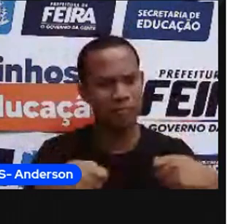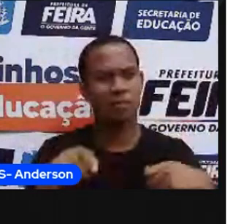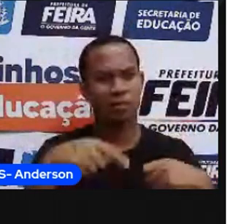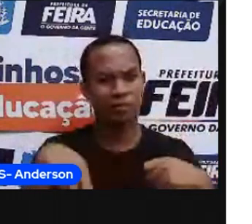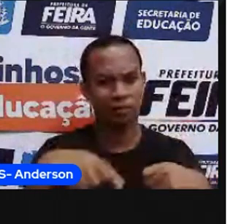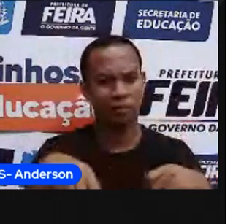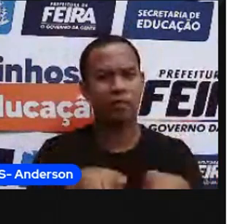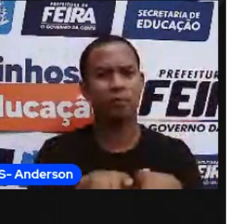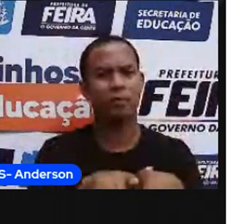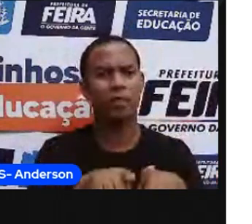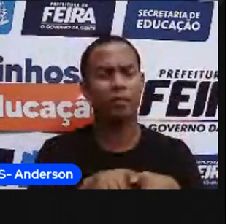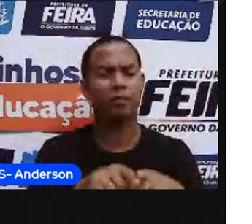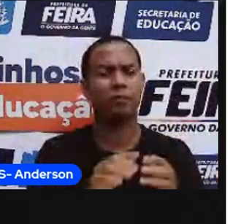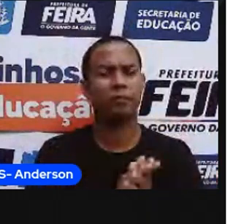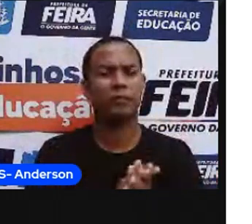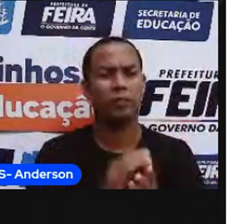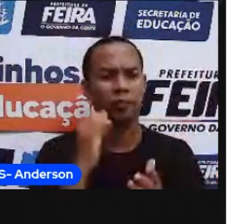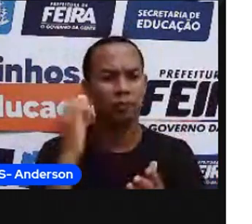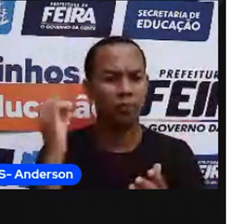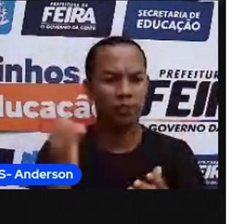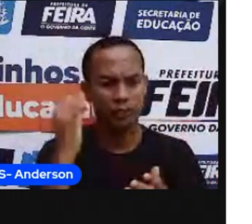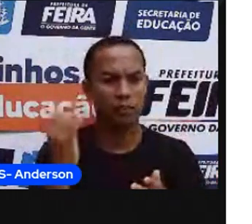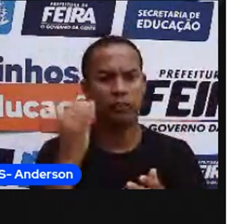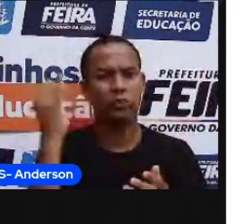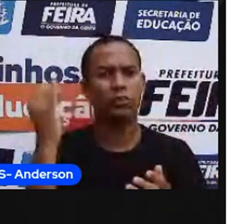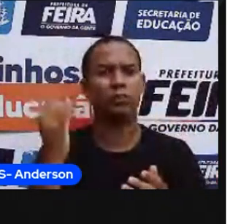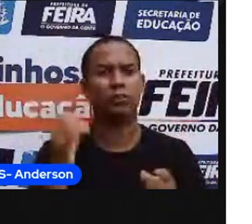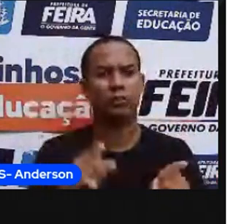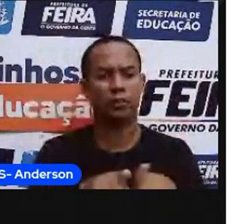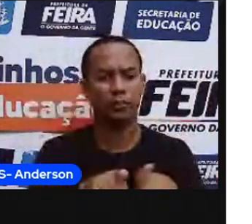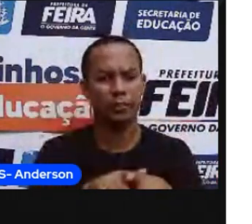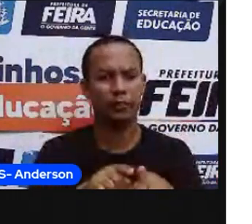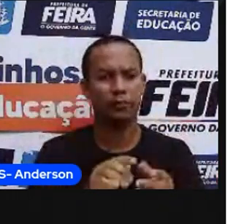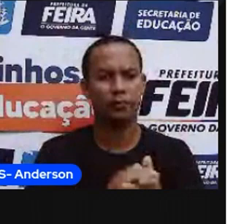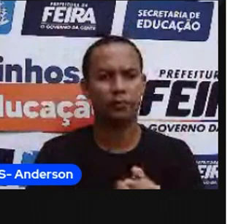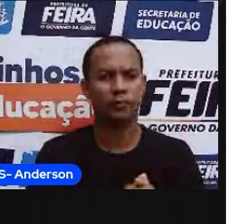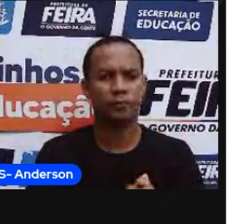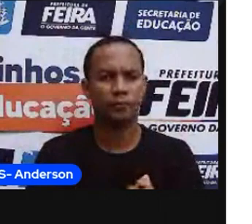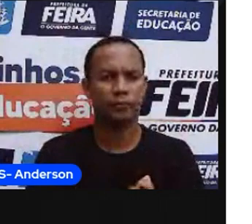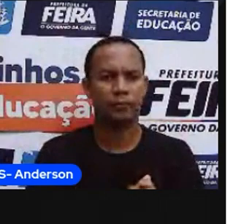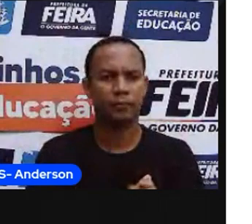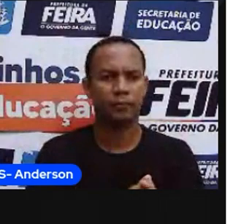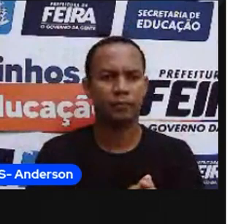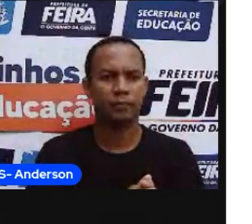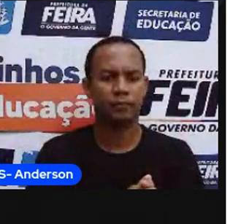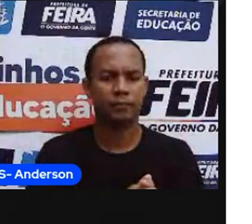eles, muito importante para eles e é importante para a gente também.